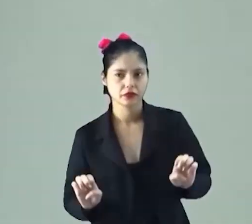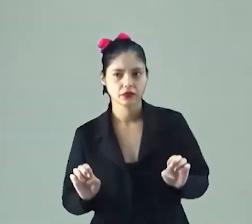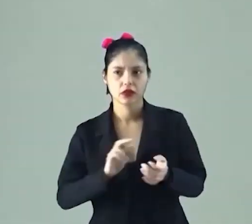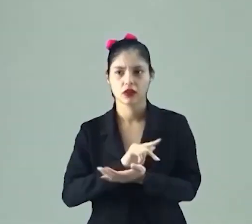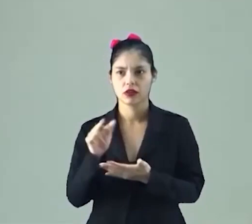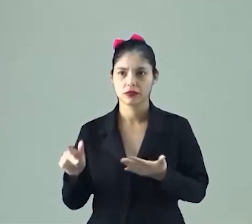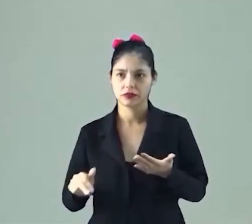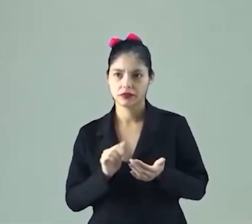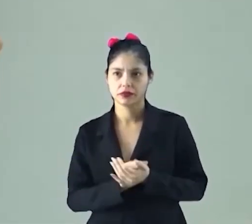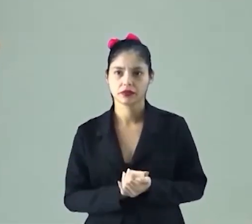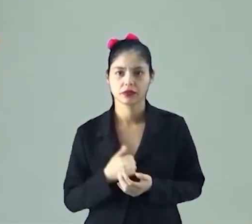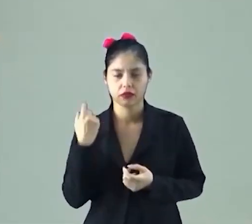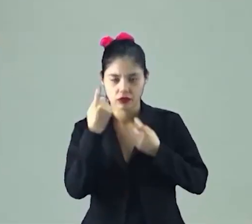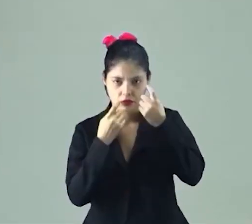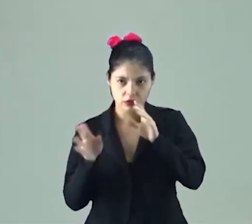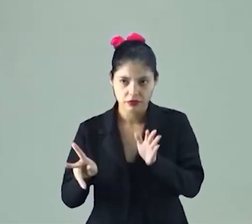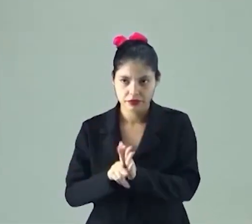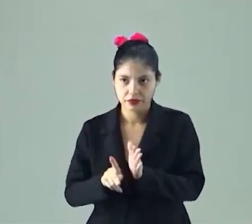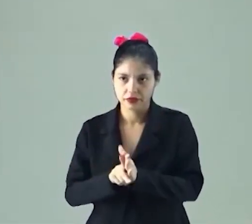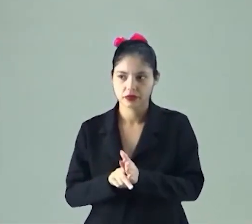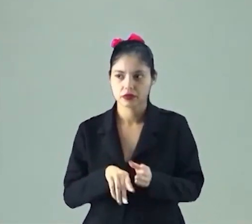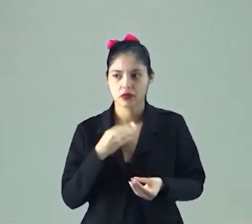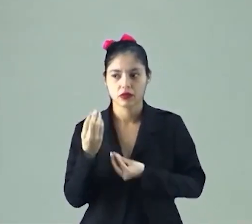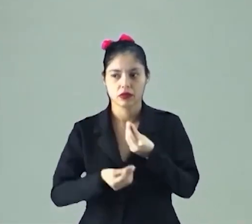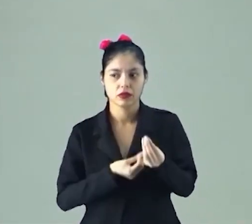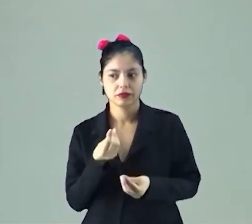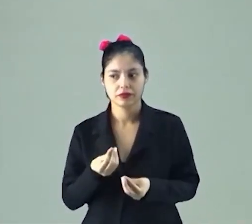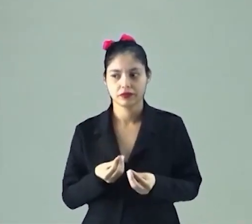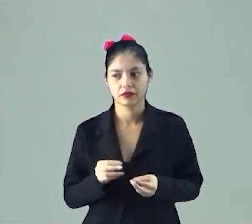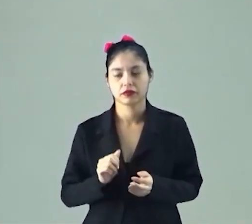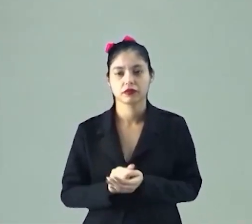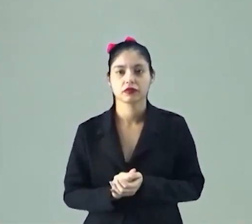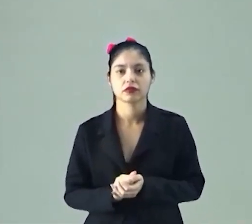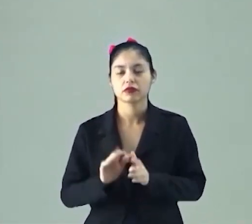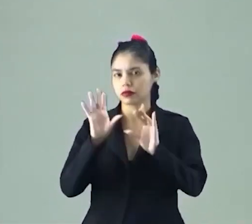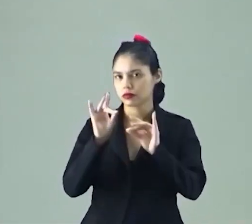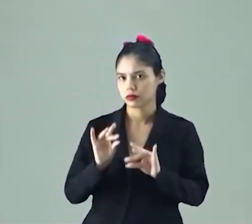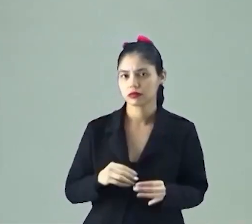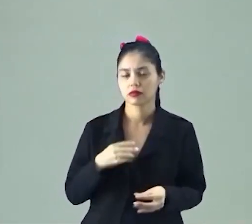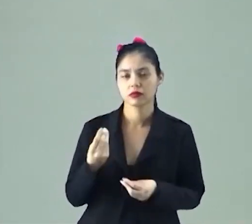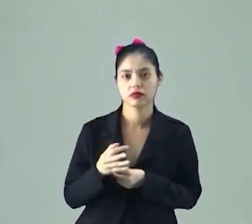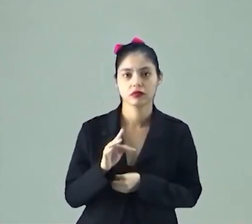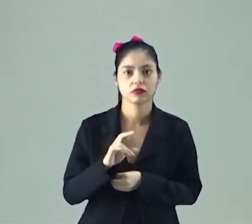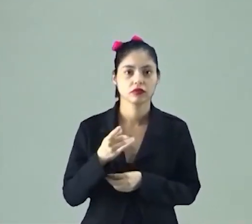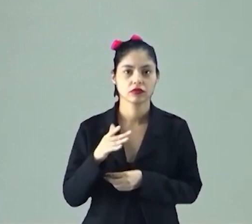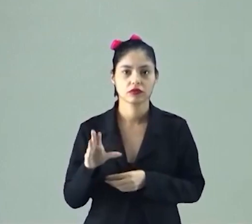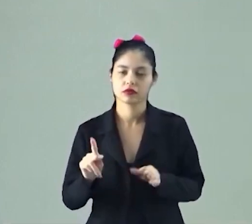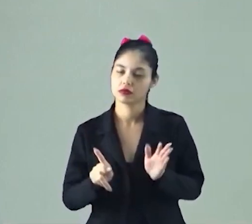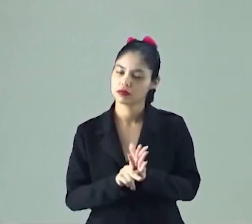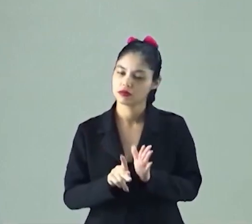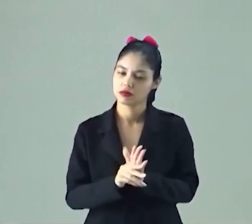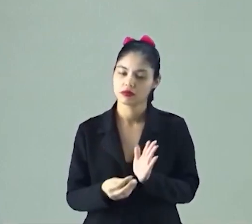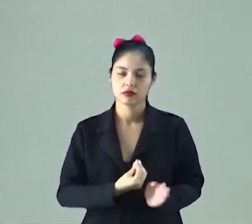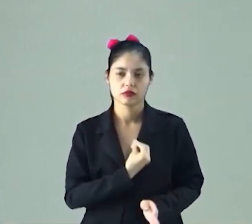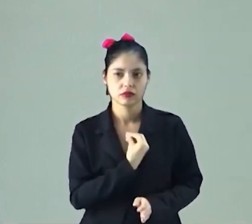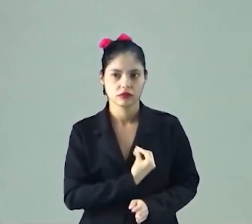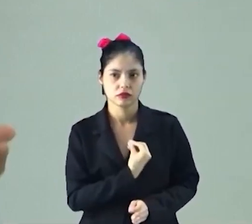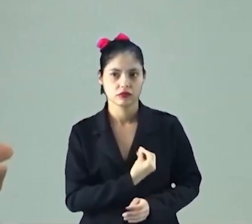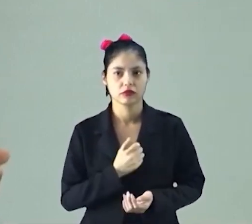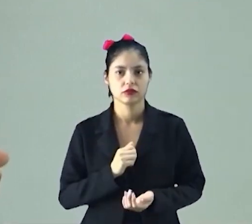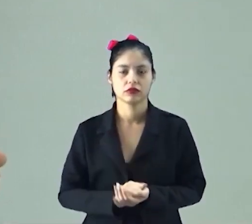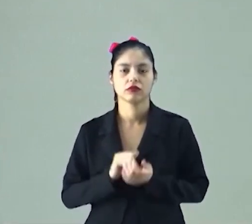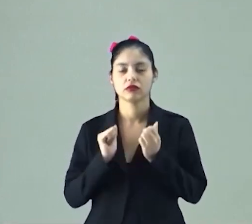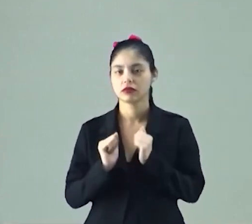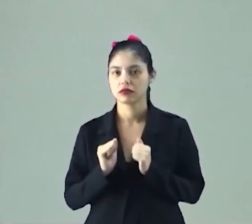as diversas expressões, tanto seja estéticas quanto funcionais, que os organismos apresentam. Então,